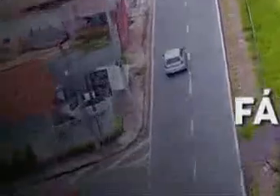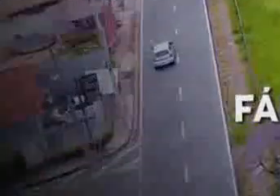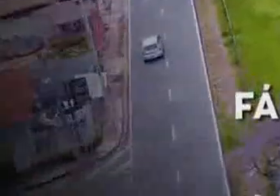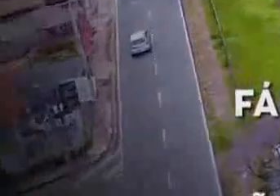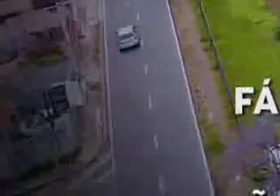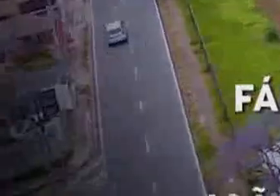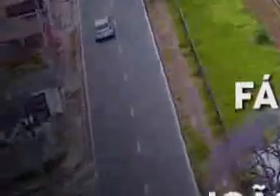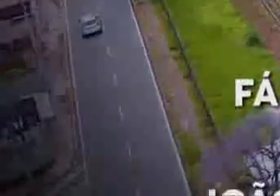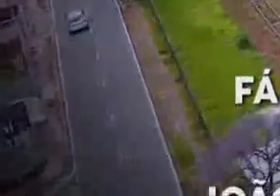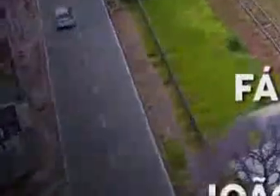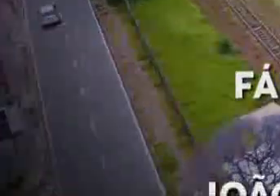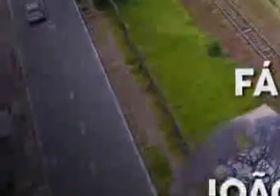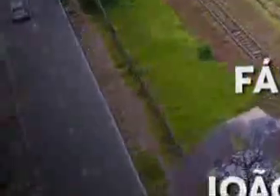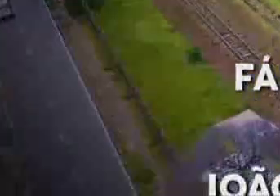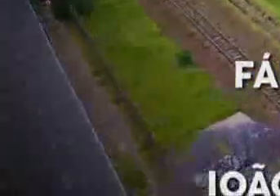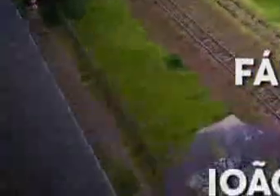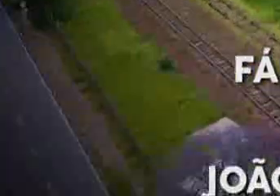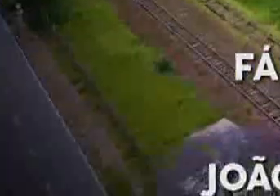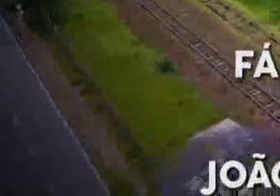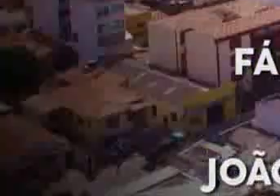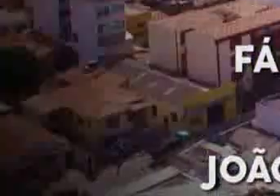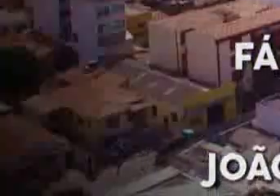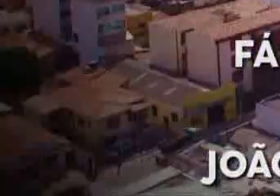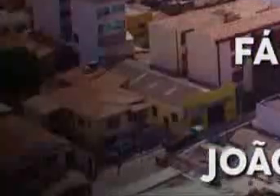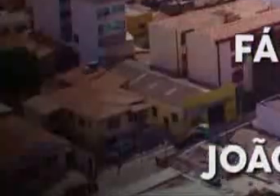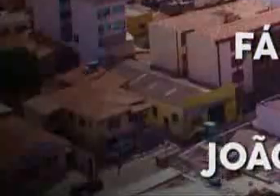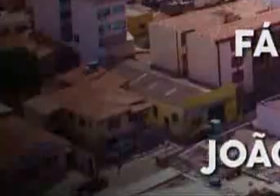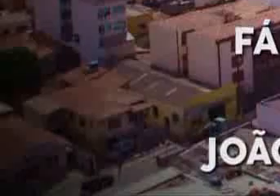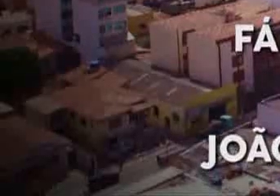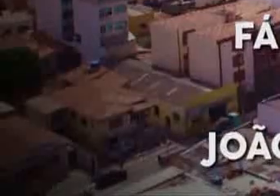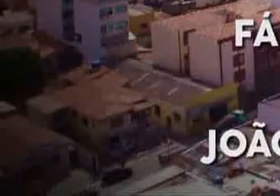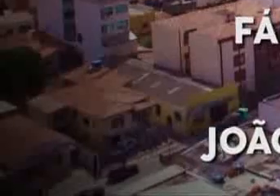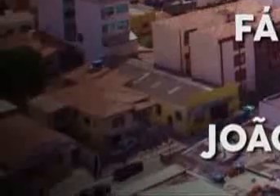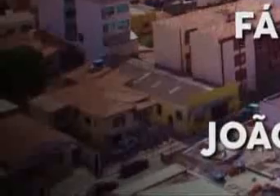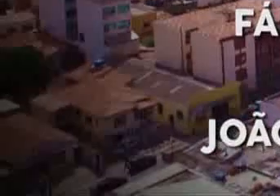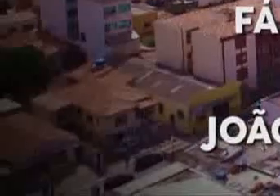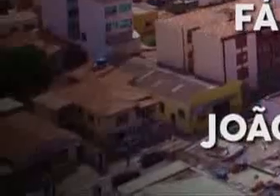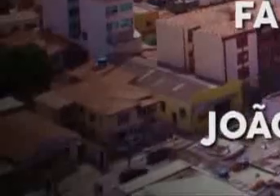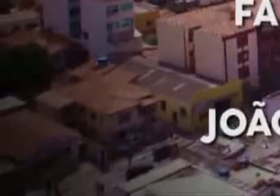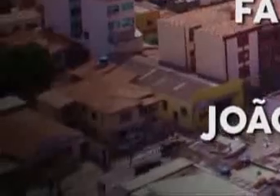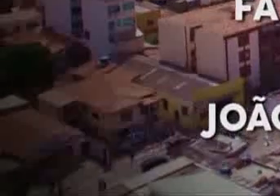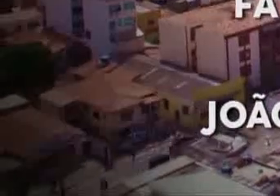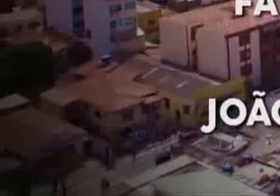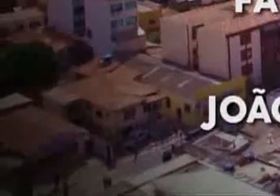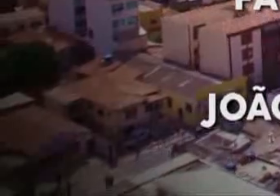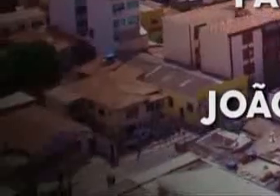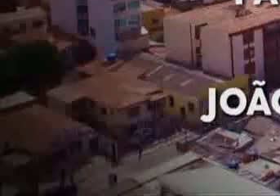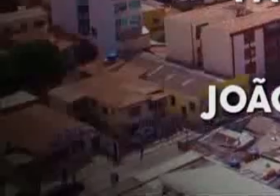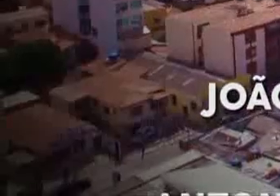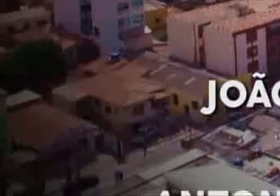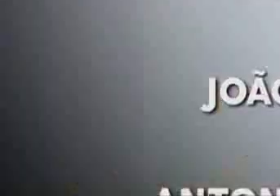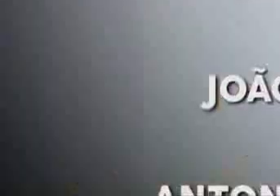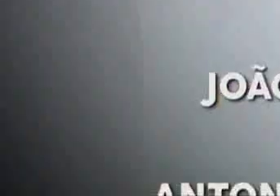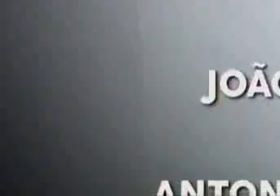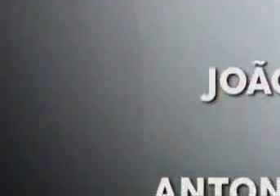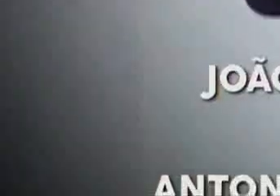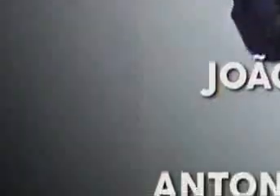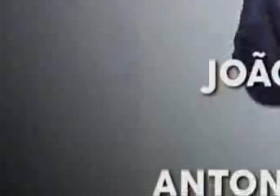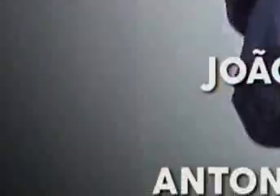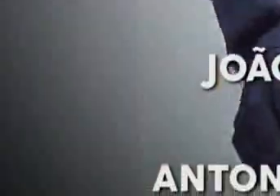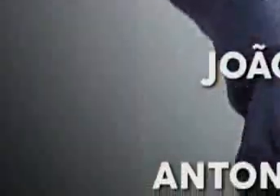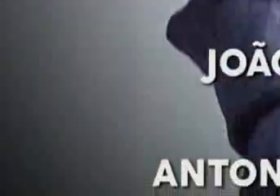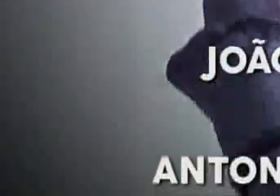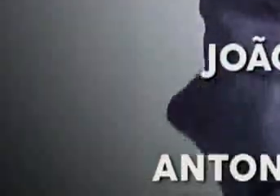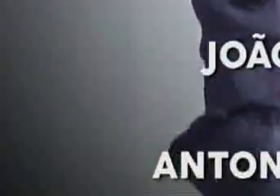Se o penhor dessa igualdade conseguimos conquistar com braço forte, em